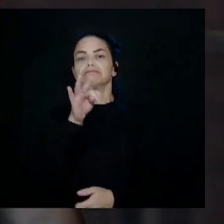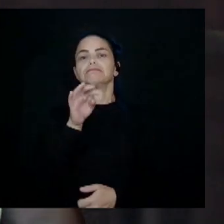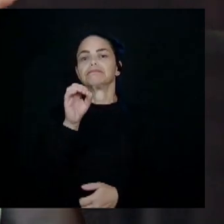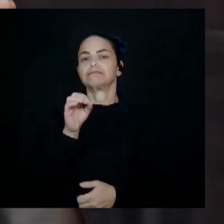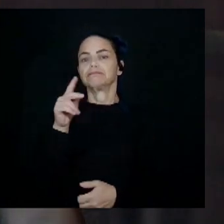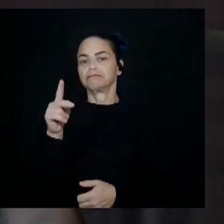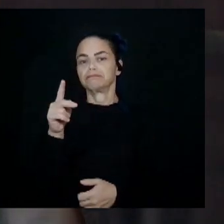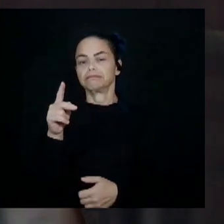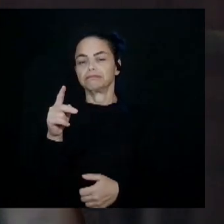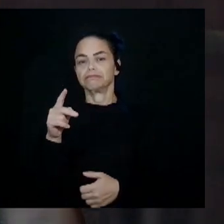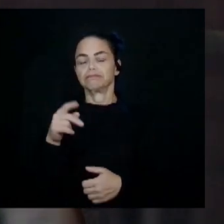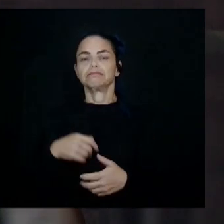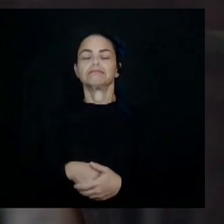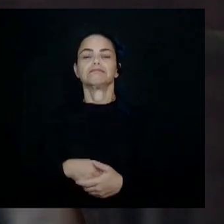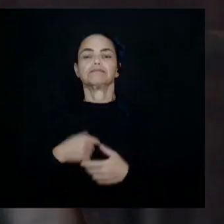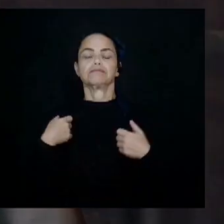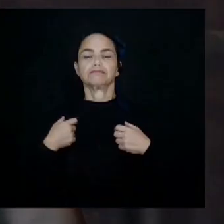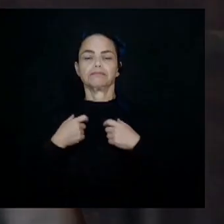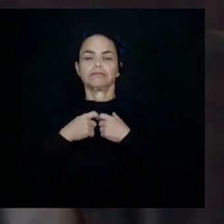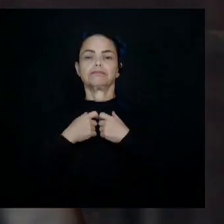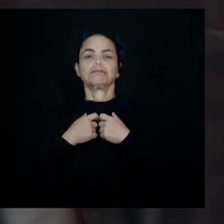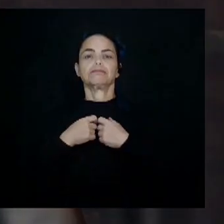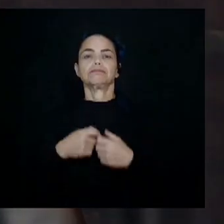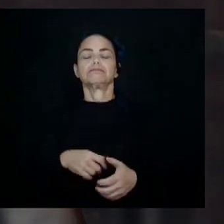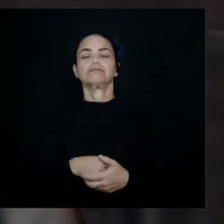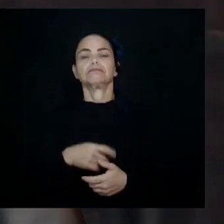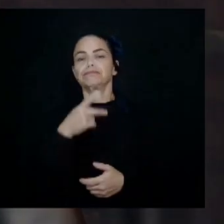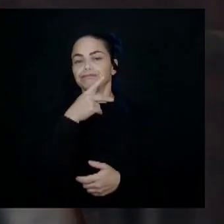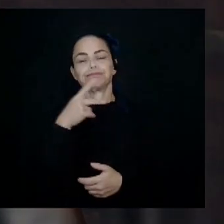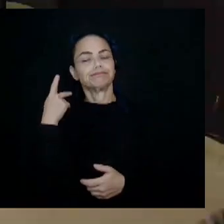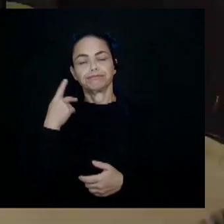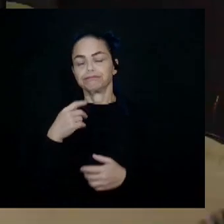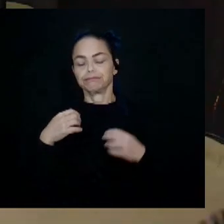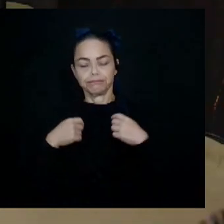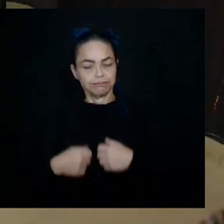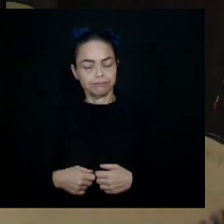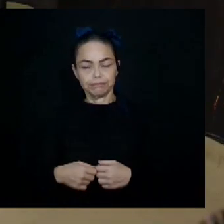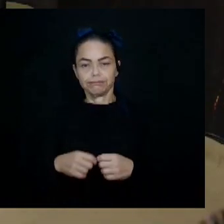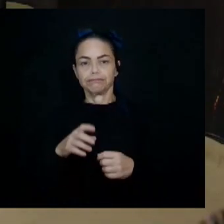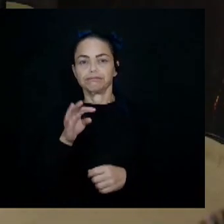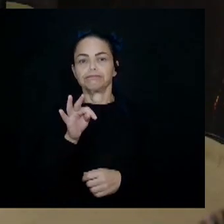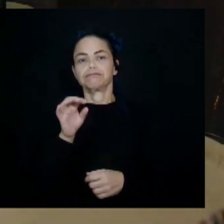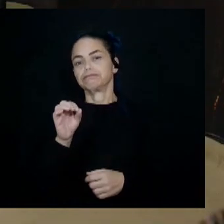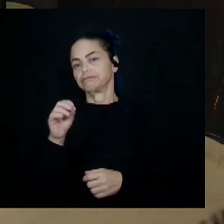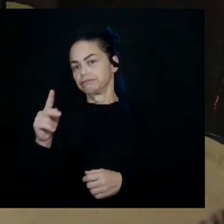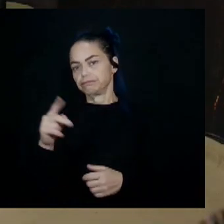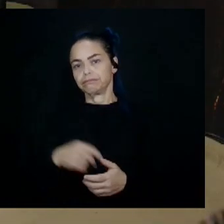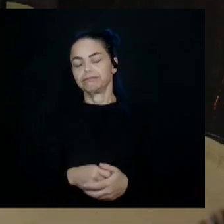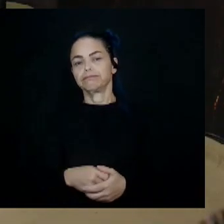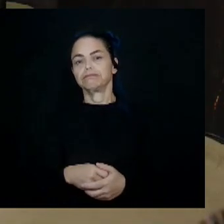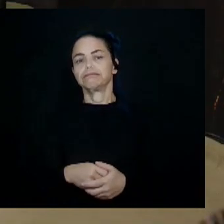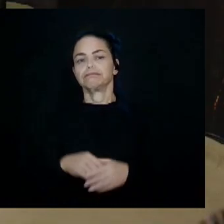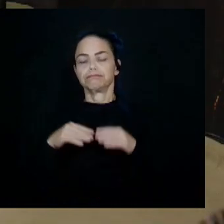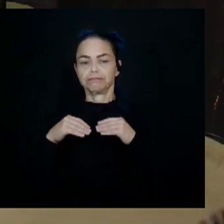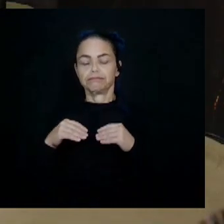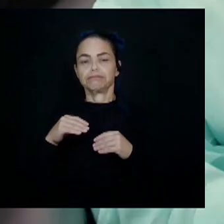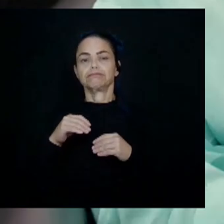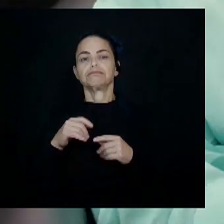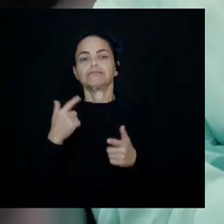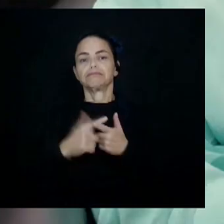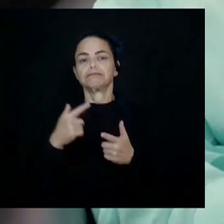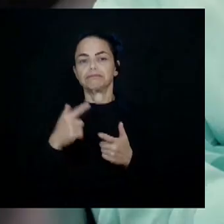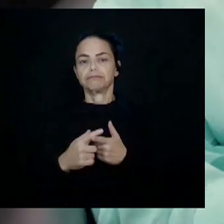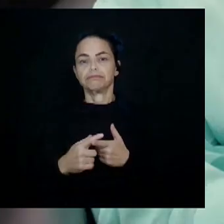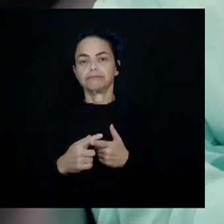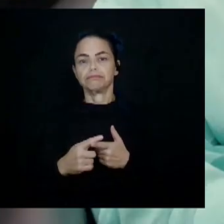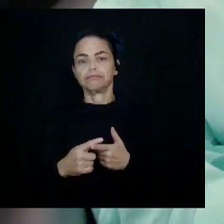se não quer ainda assustar essa criança. Eu mas sempre recomendo top. um topzinho de algodão, porque